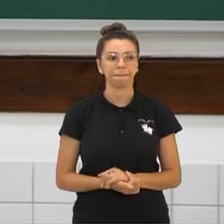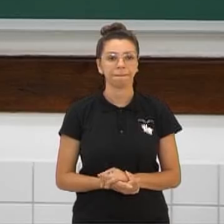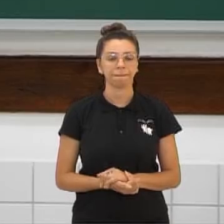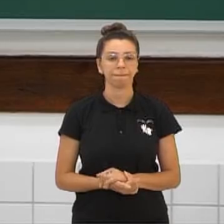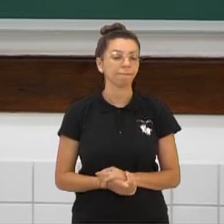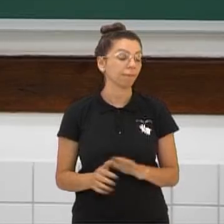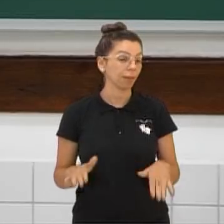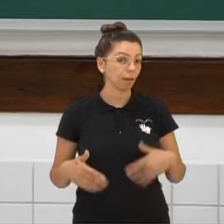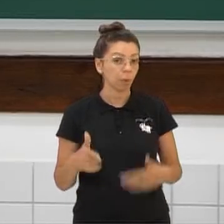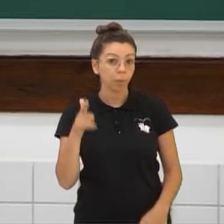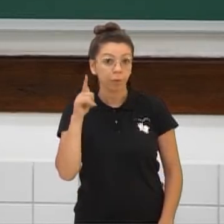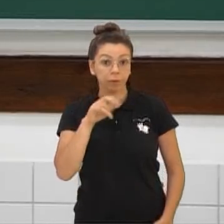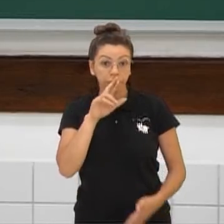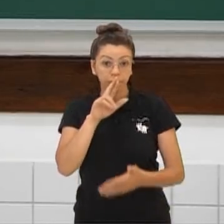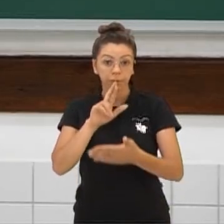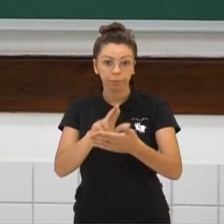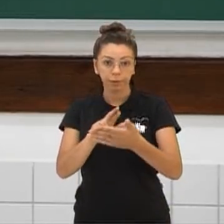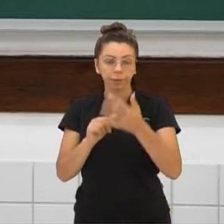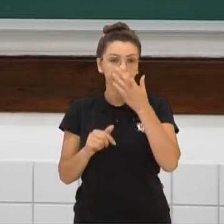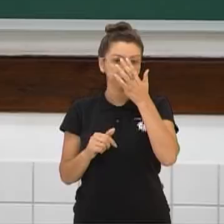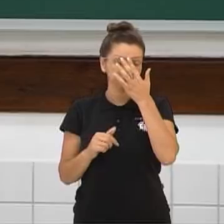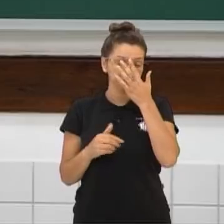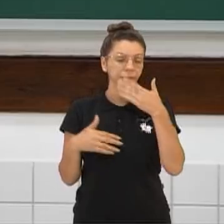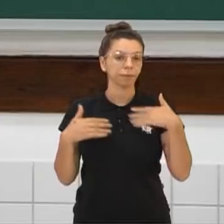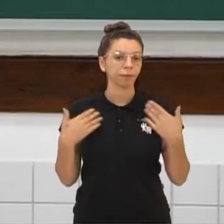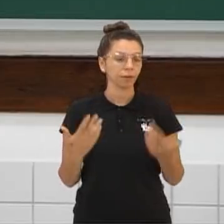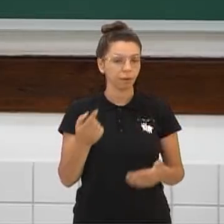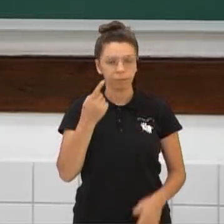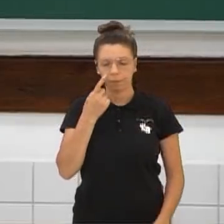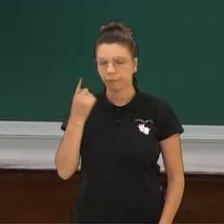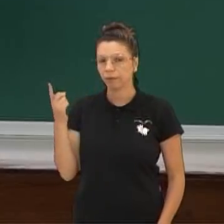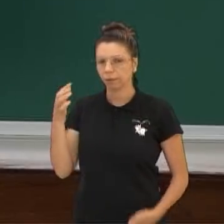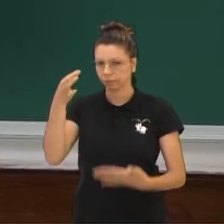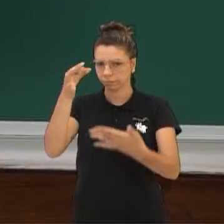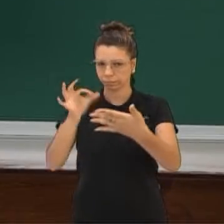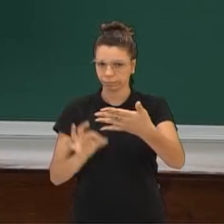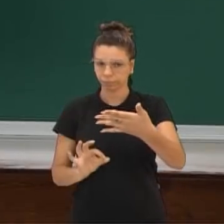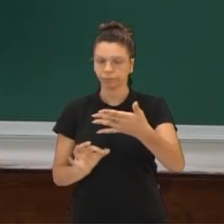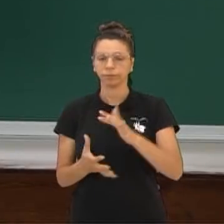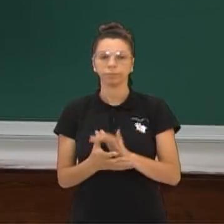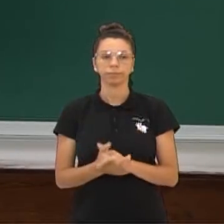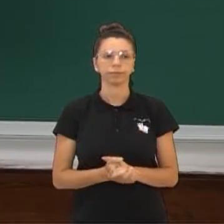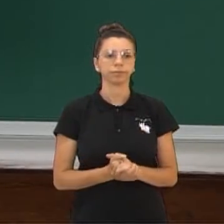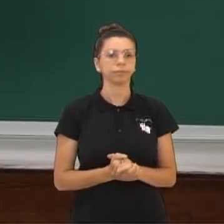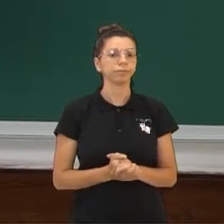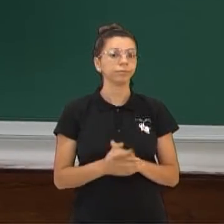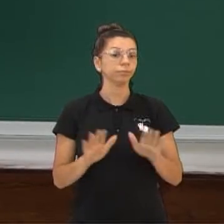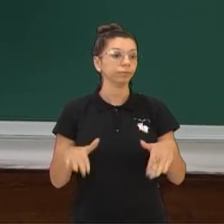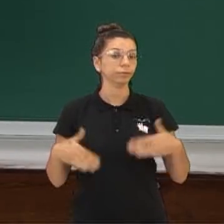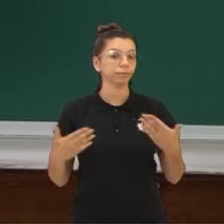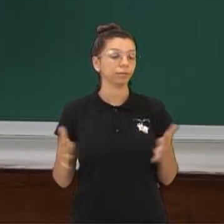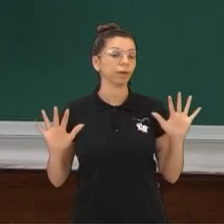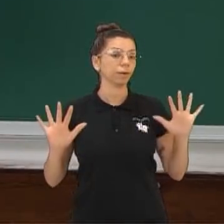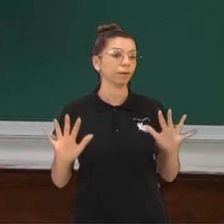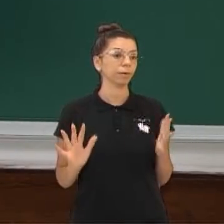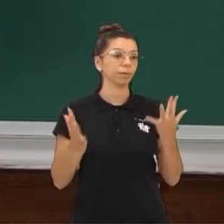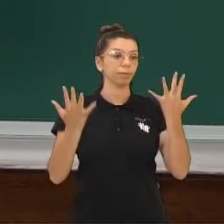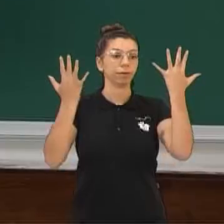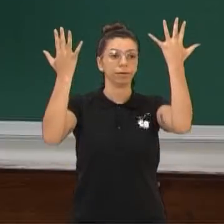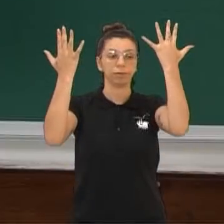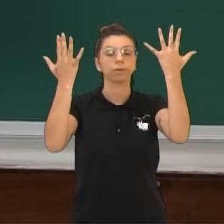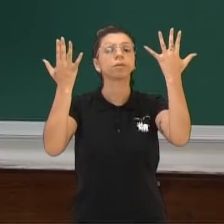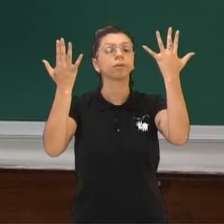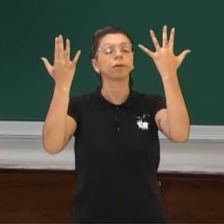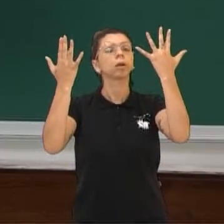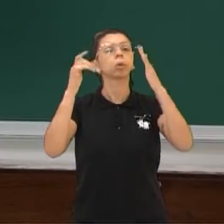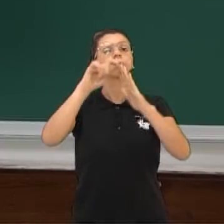E aí, gente, conseguiram responder? Let's check the answer. Então, o que aconteceu na Grã-Bretanha no